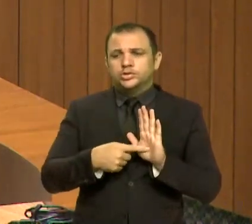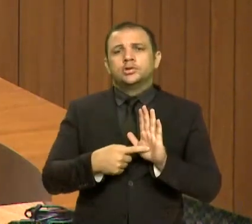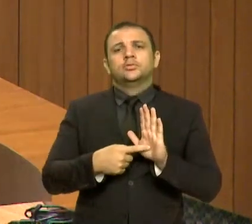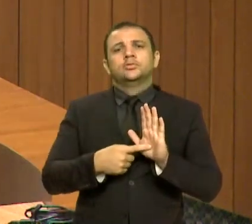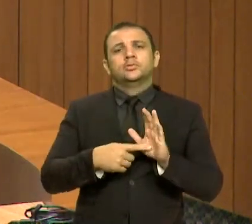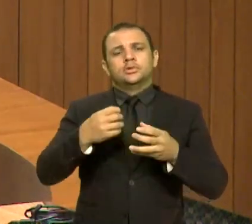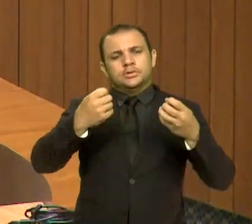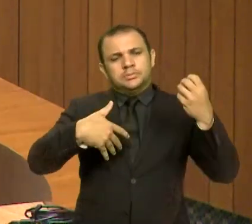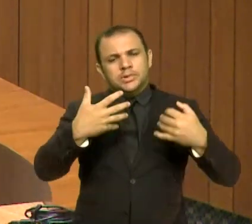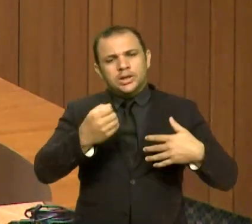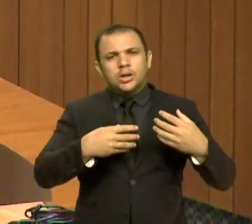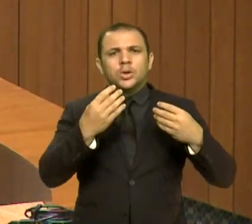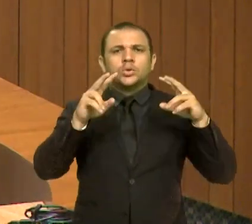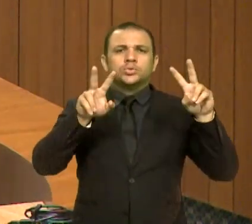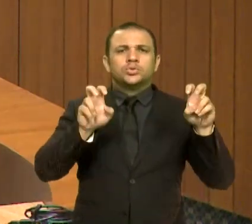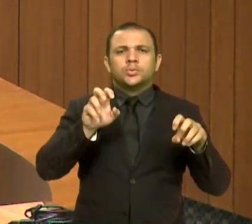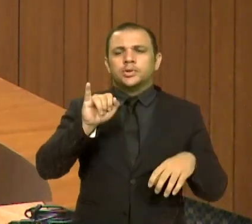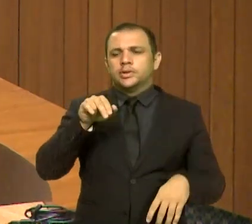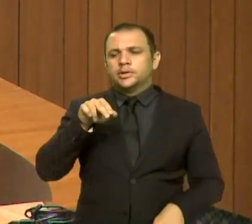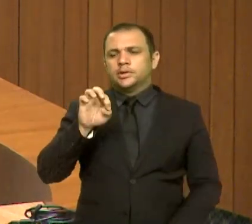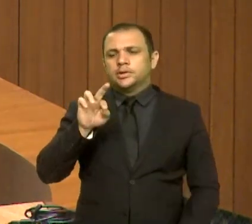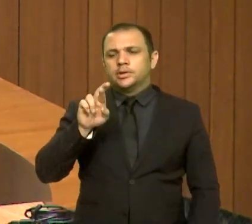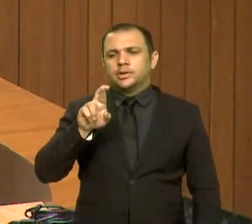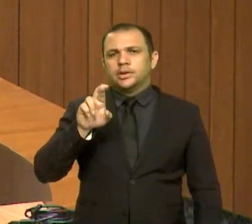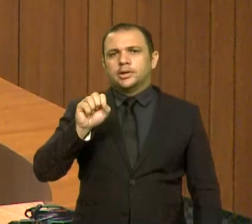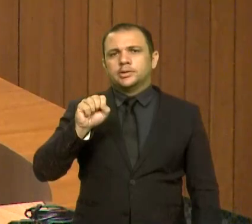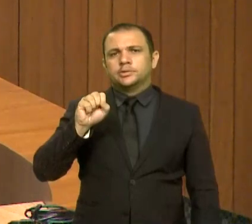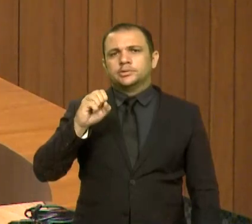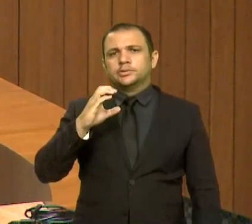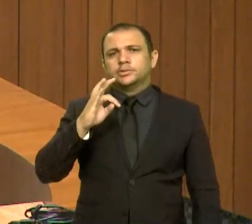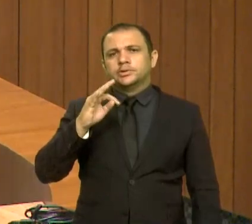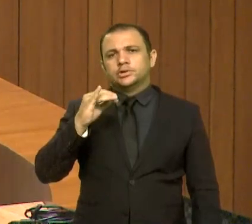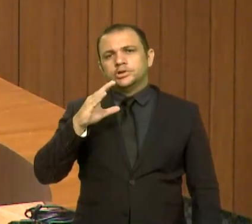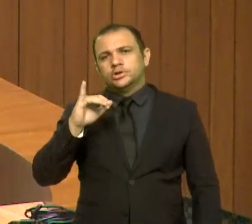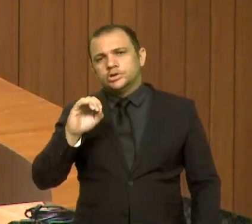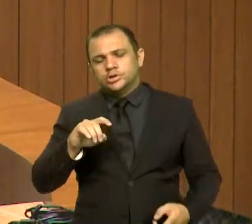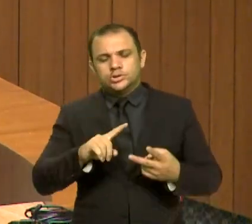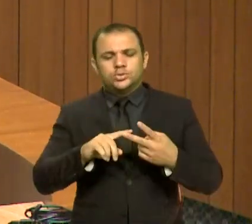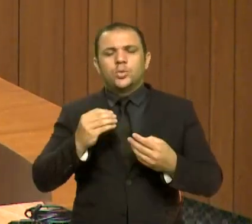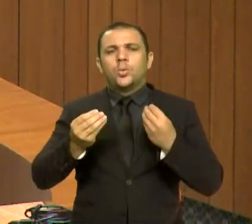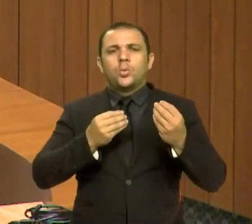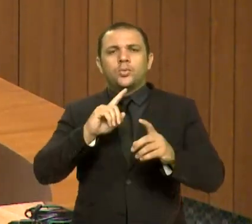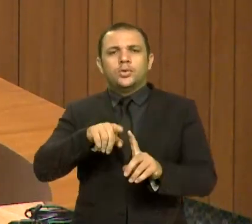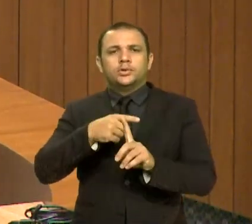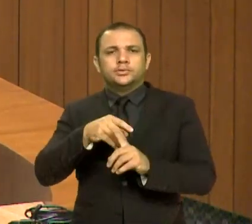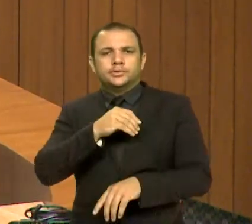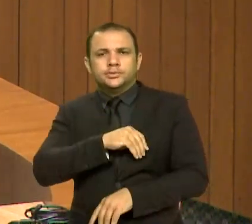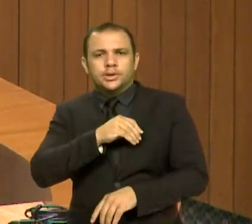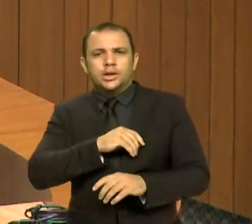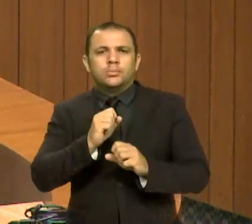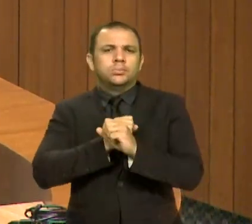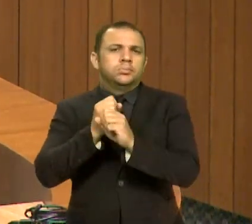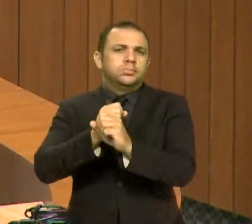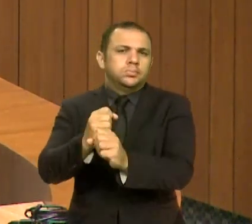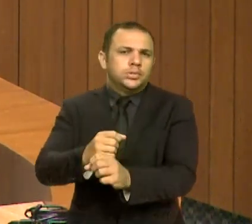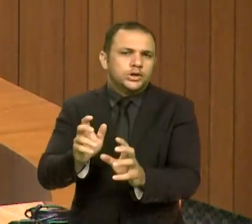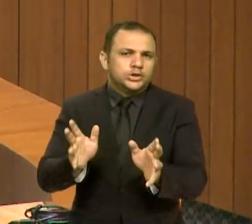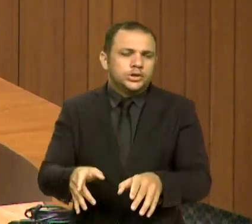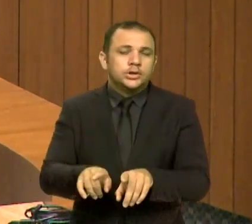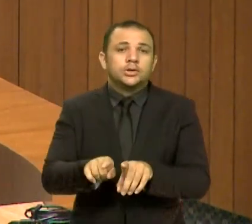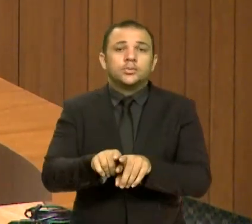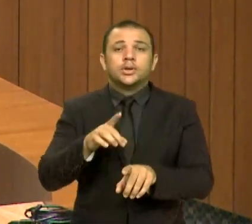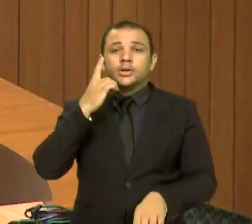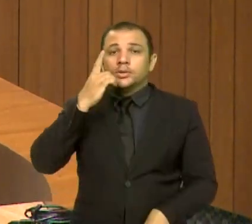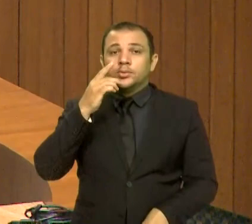da questão do interstício, do reajuste, dos prejuízos que eles já vêm sofrendo ao longo dos anos. O deputado Wellington também, que ajudou